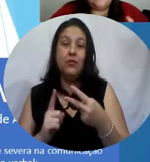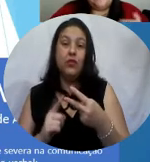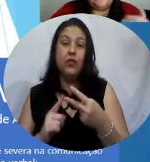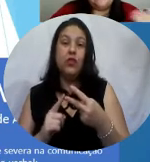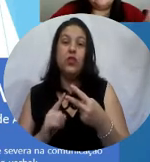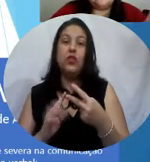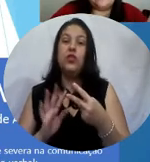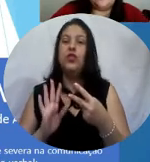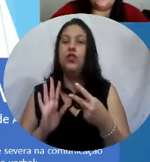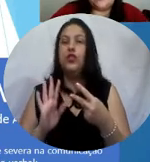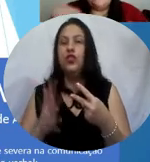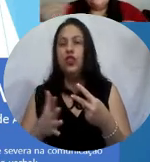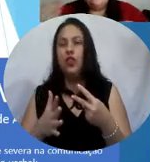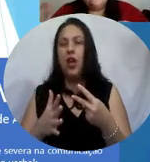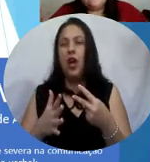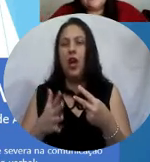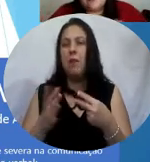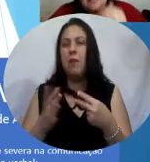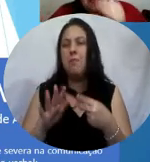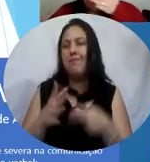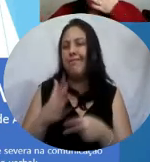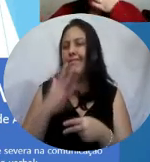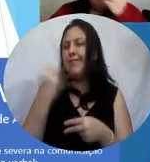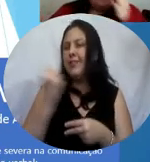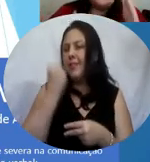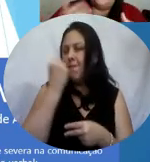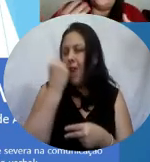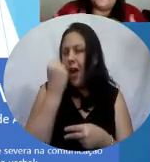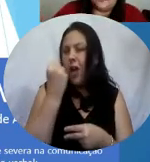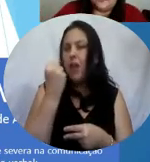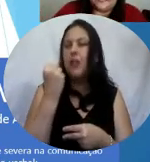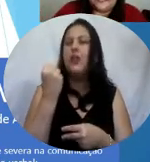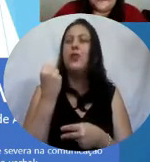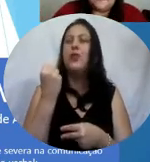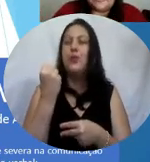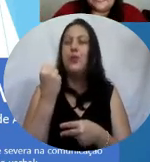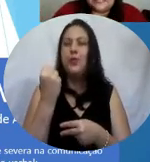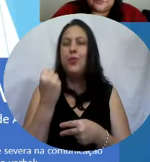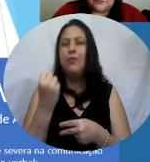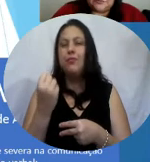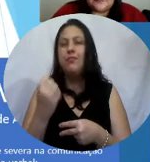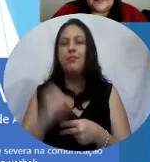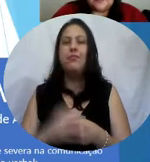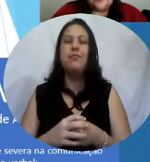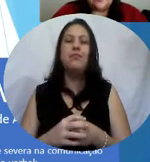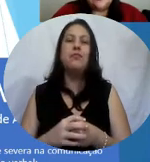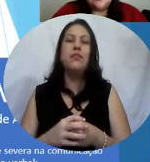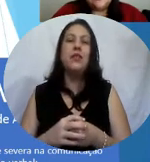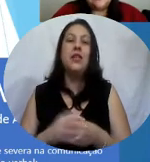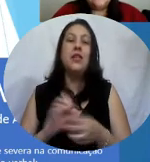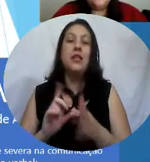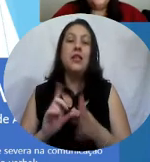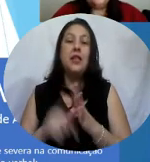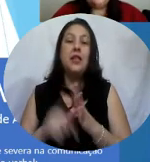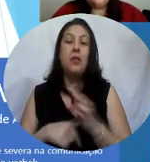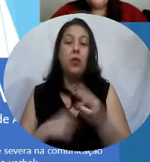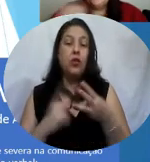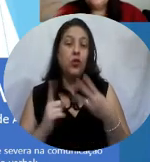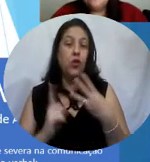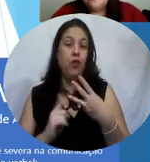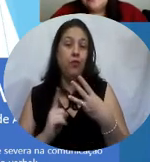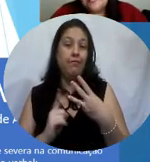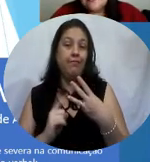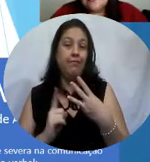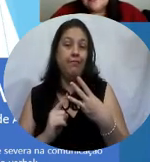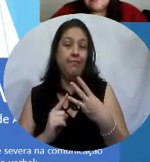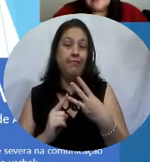já, ele está entre o leve e o severo, mas é uma pessoa que ainda está dentro do espectro do autismo. E já